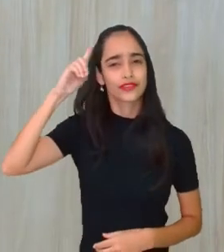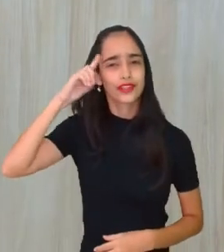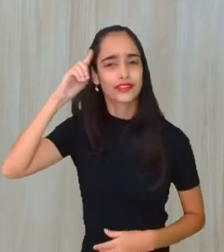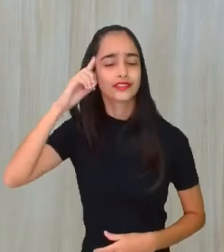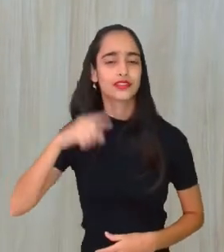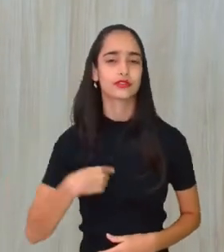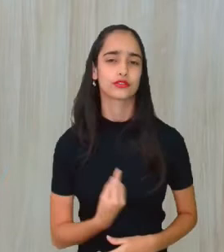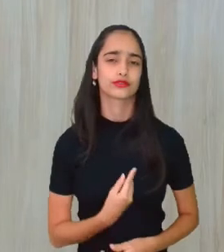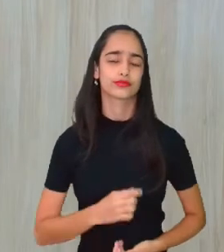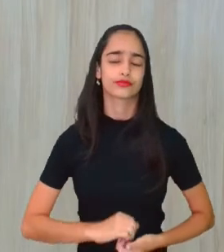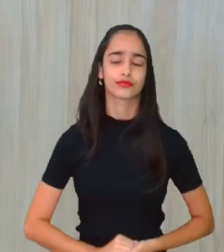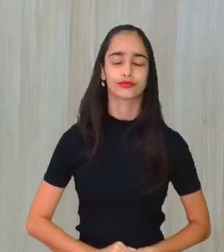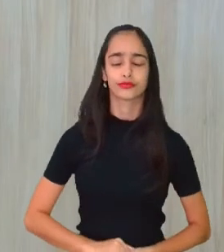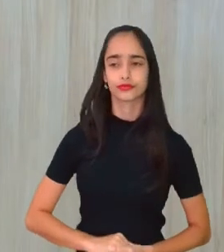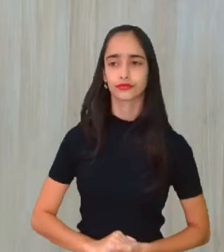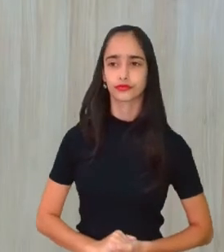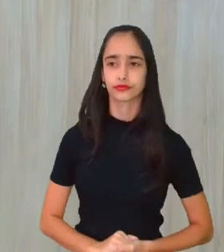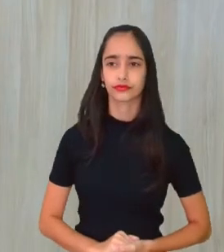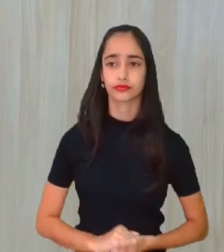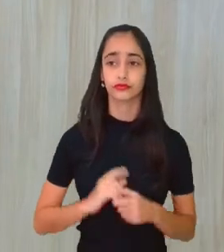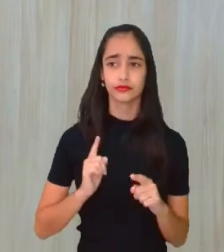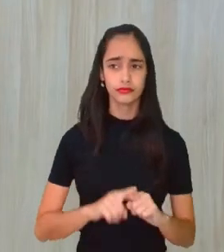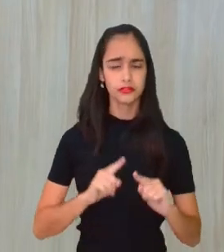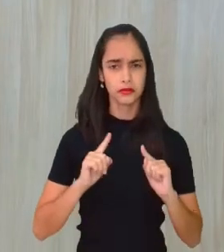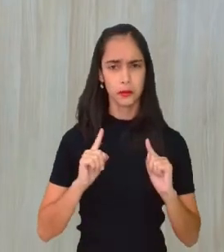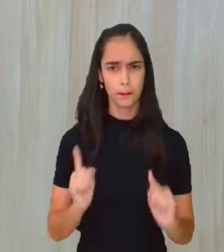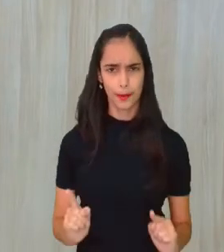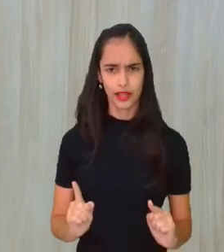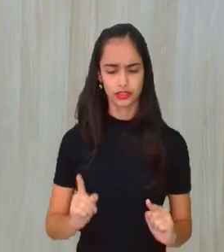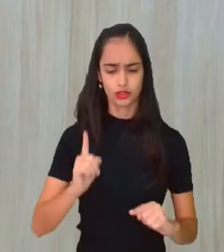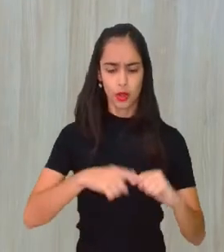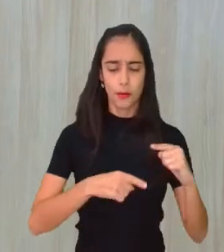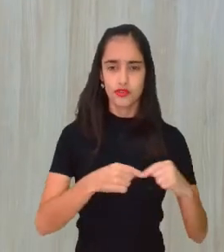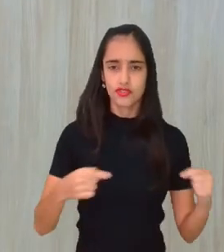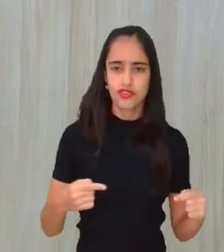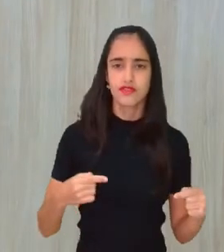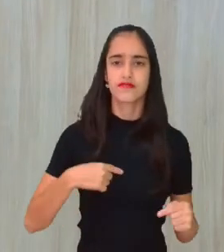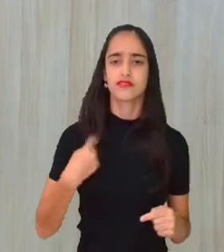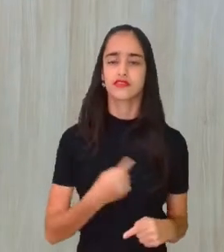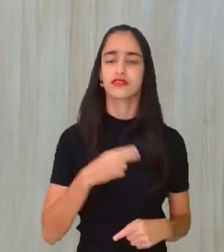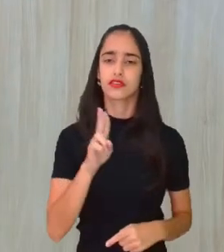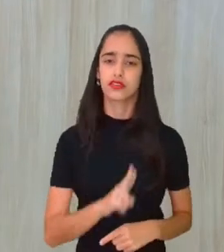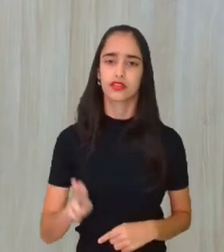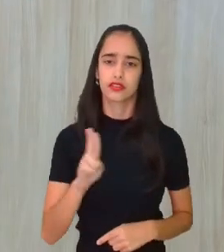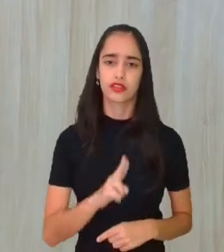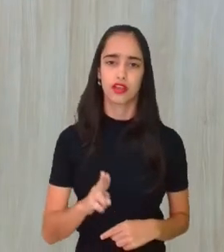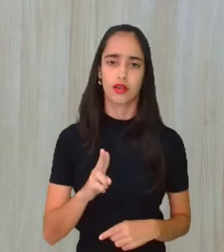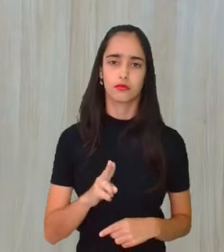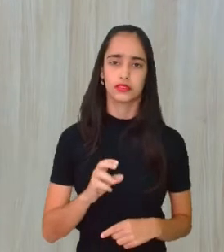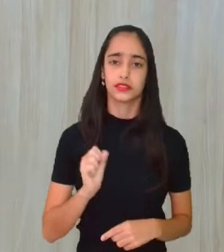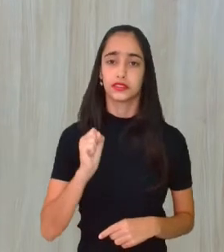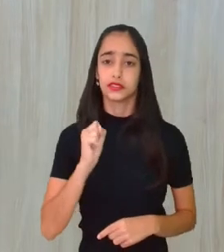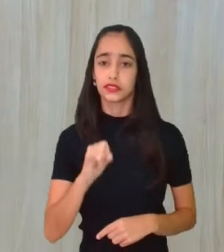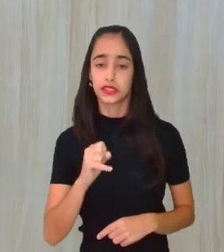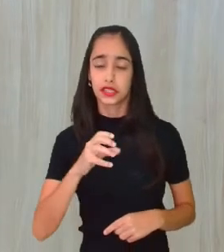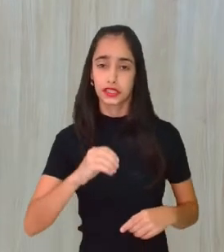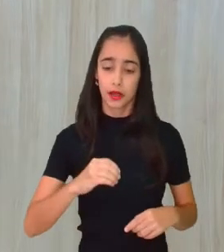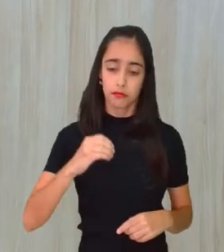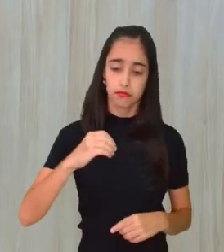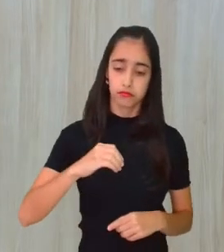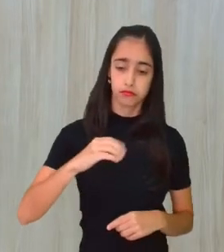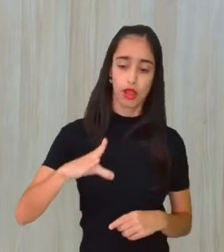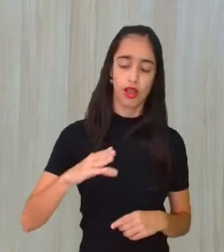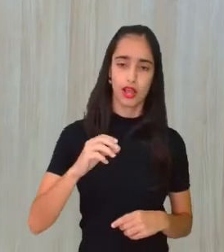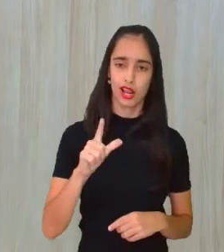dia. Mas aqui, esses aparelhos que nós utilizamos, pessoal, quando eles estão ligados, eles consomem